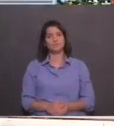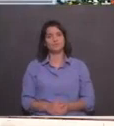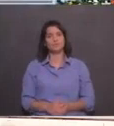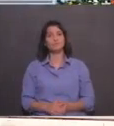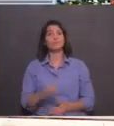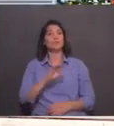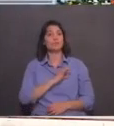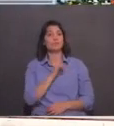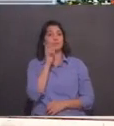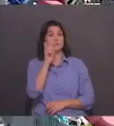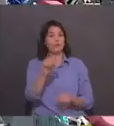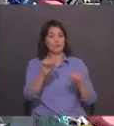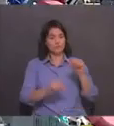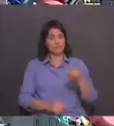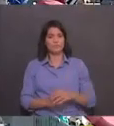Palavra do Senhor.